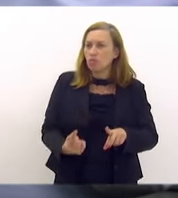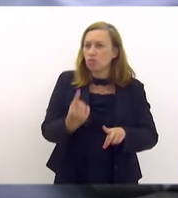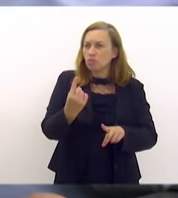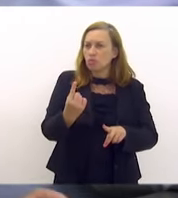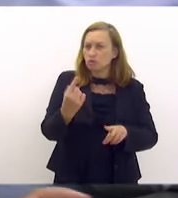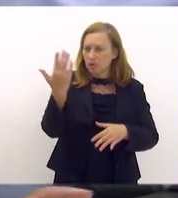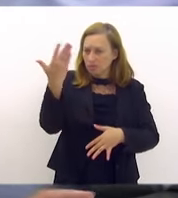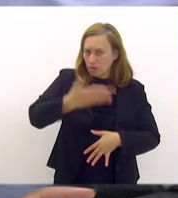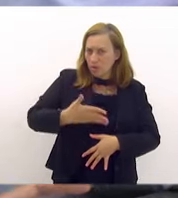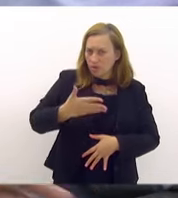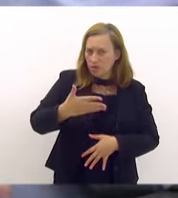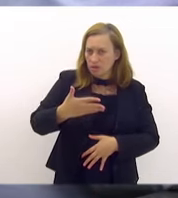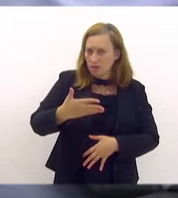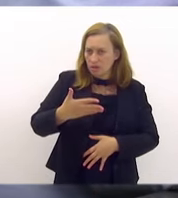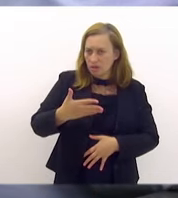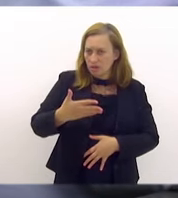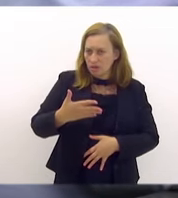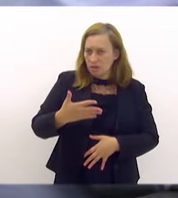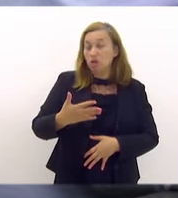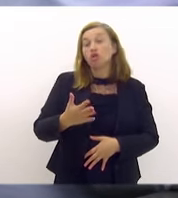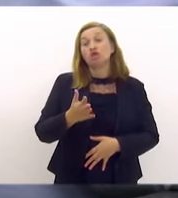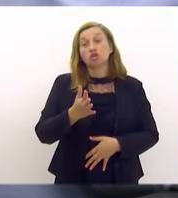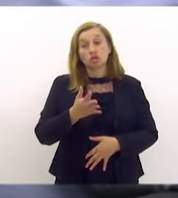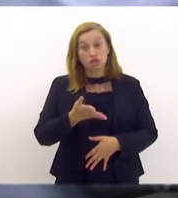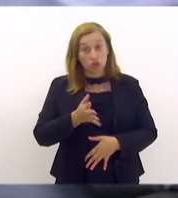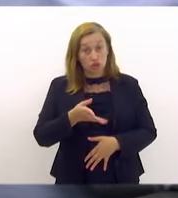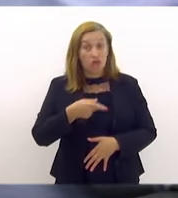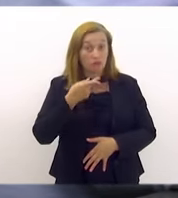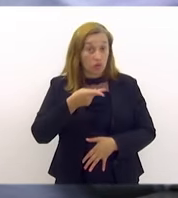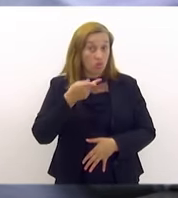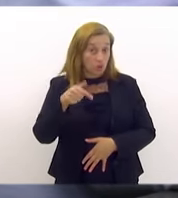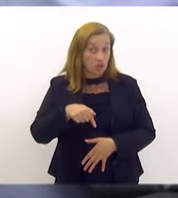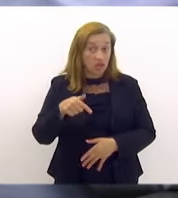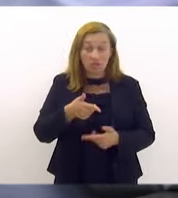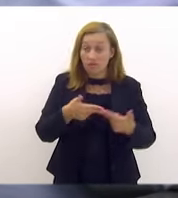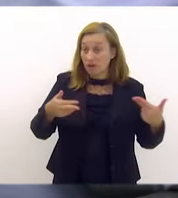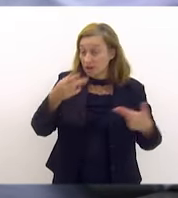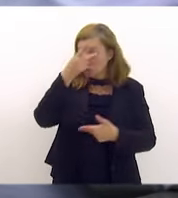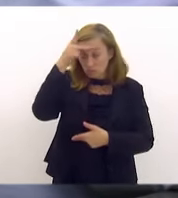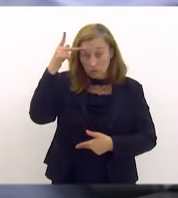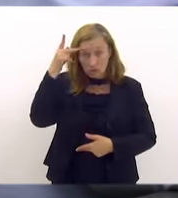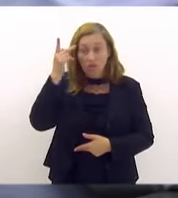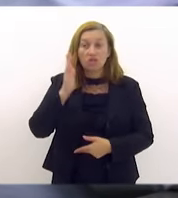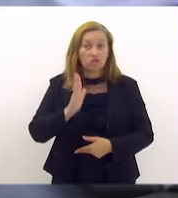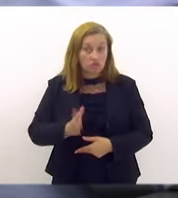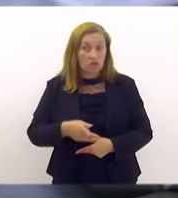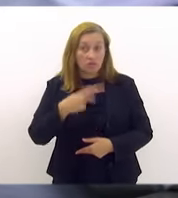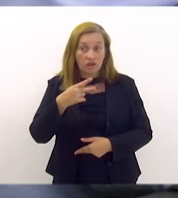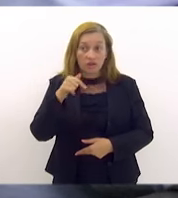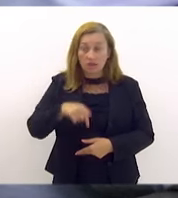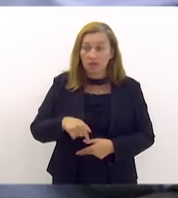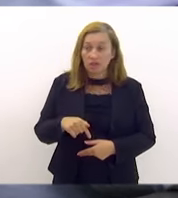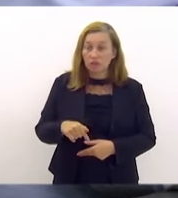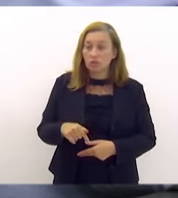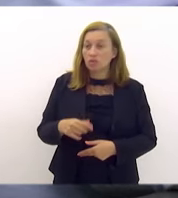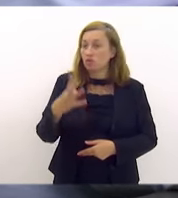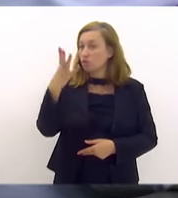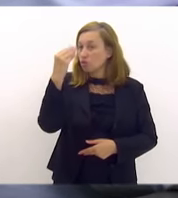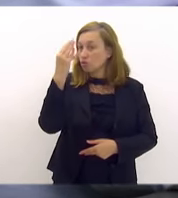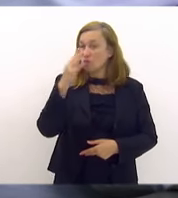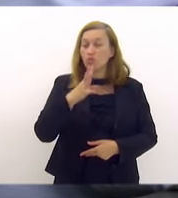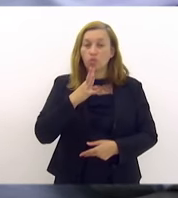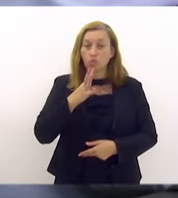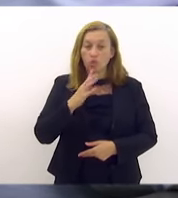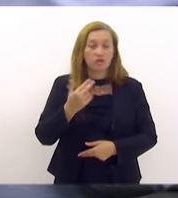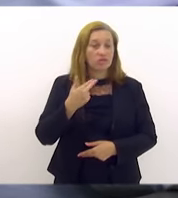dita prova e a gente já consolidou aqui eu acho que várias pessoas já consolidaram aqui o reconhecimento fotográfico